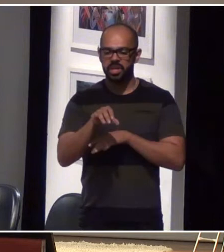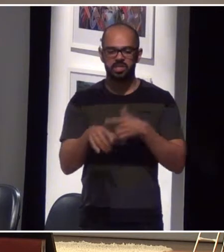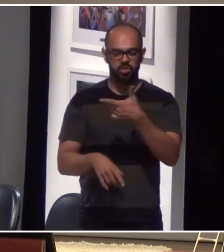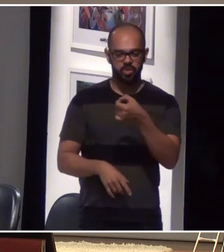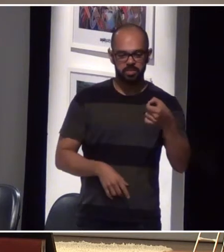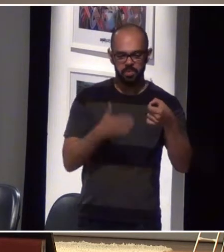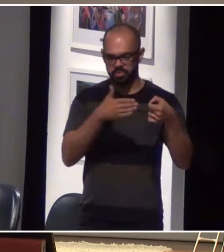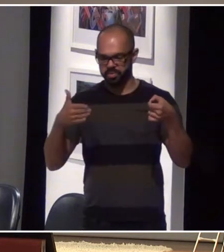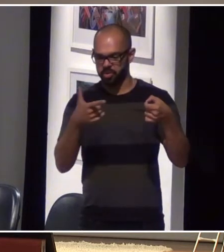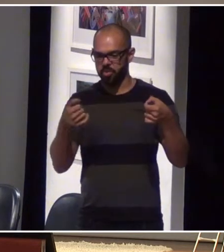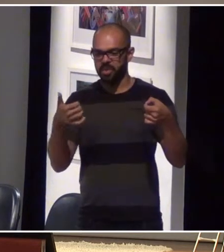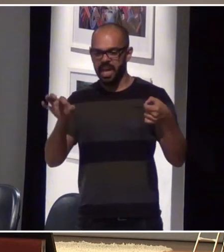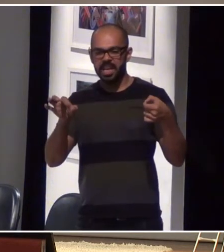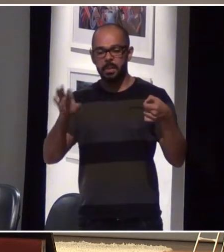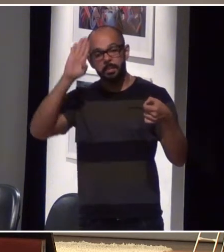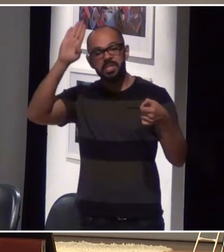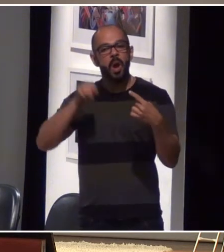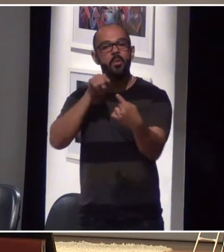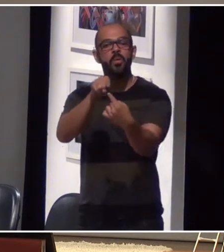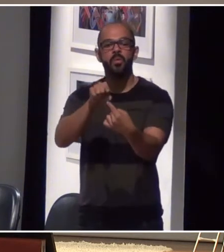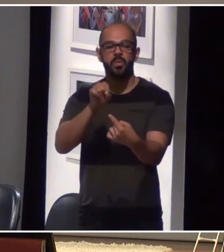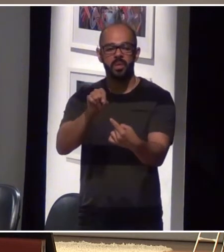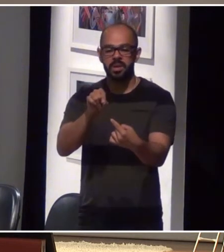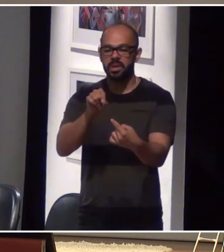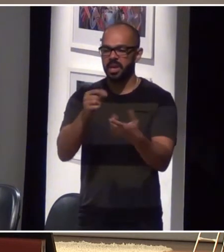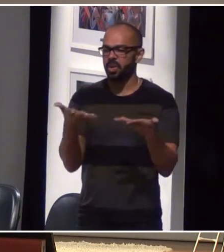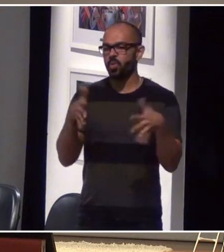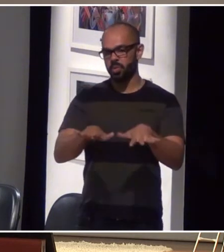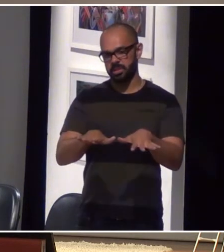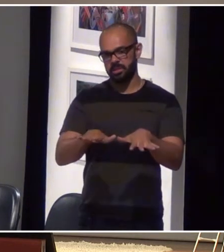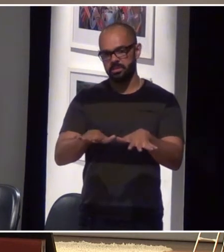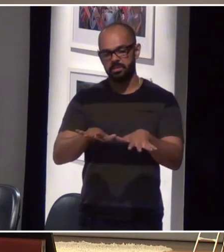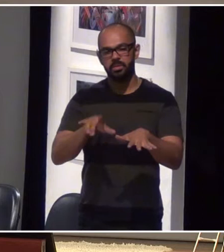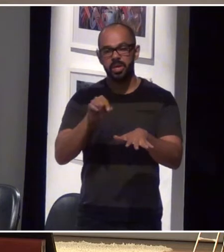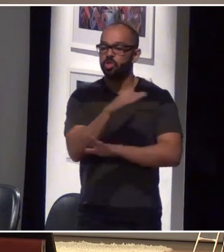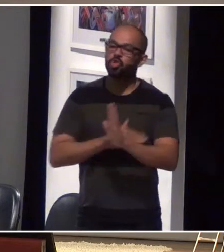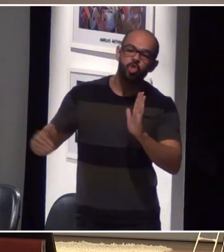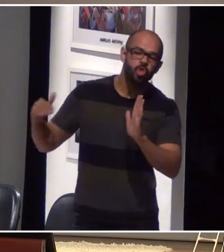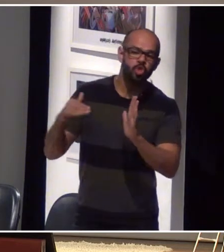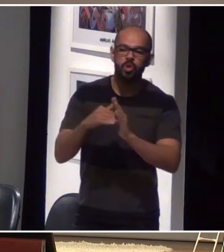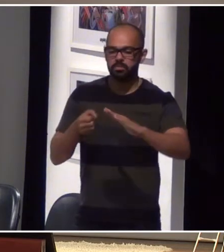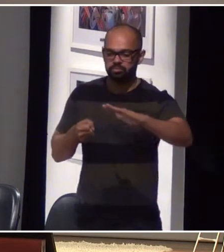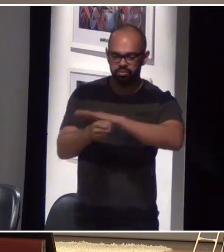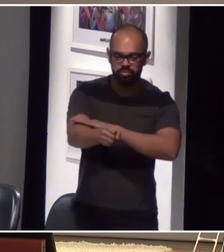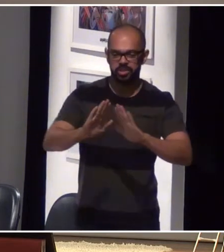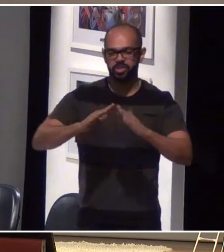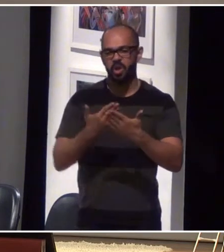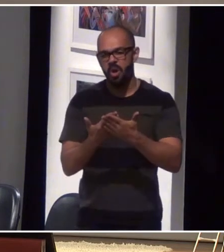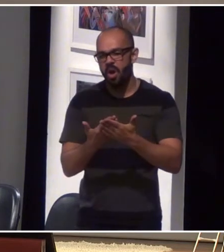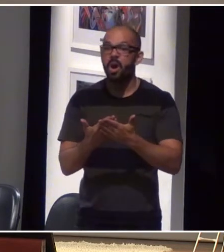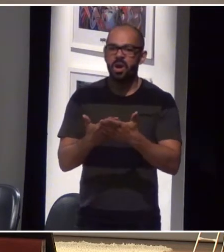2000 a 2010 teve como grande meta a inclusão, no sentido de todos na escola. E